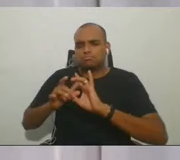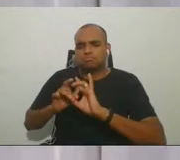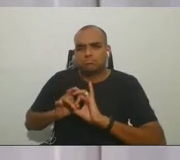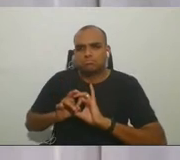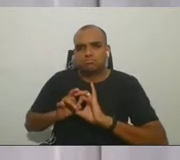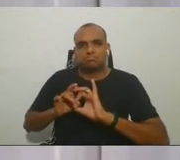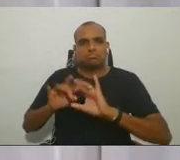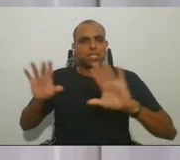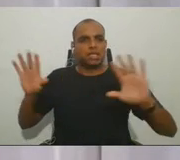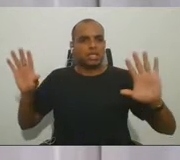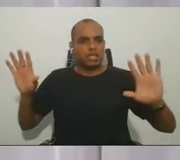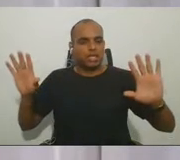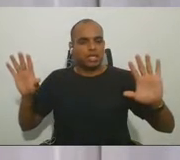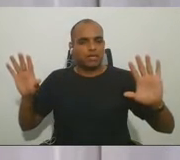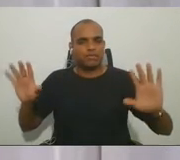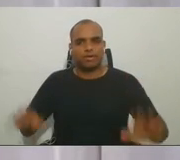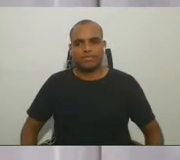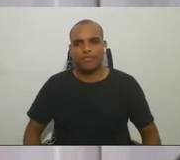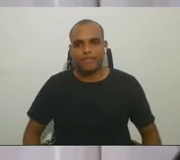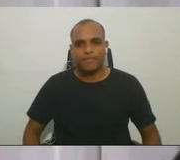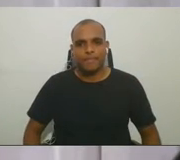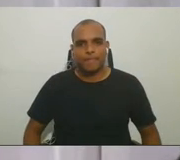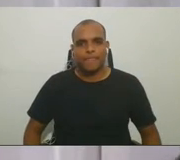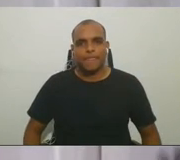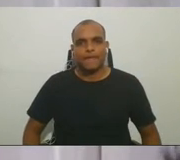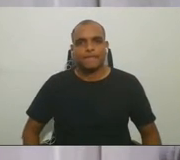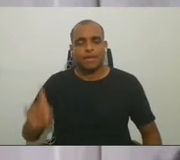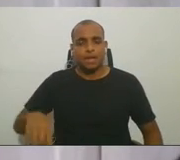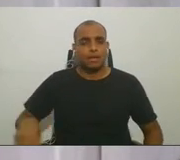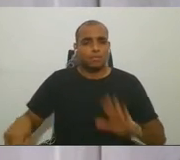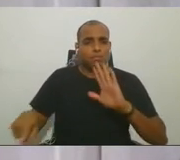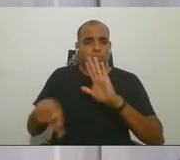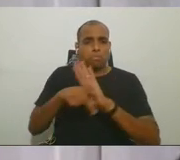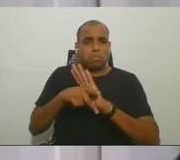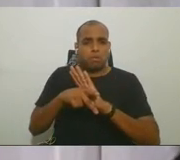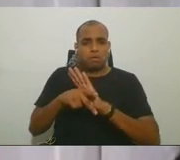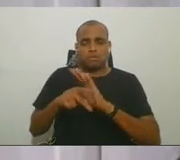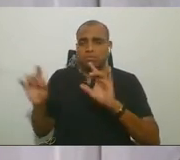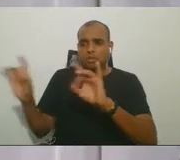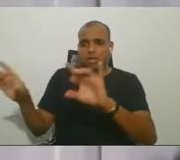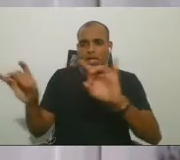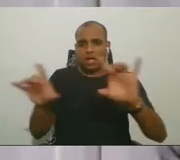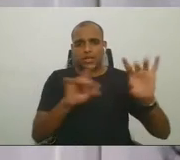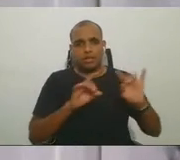ser vistas como um destinativo categórico da natureza natural.